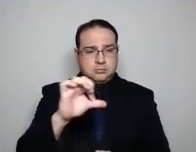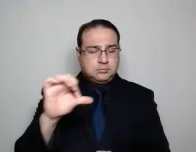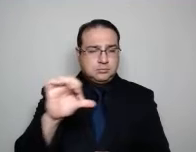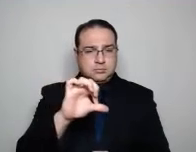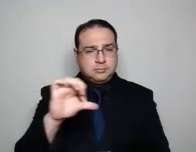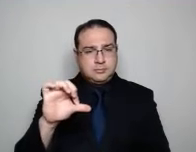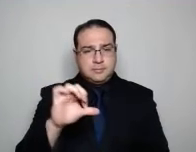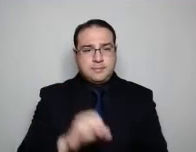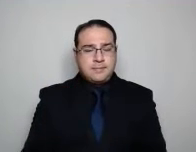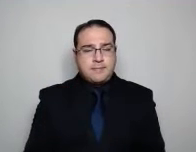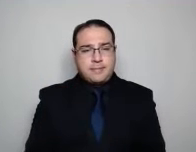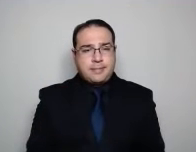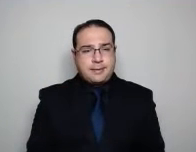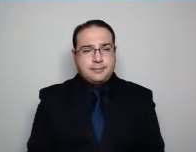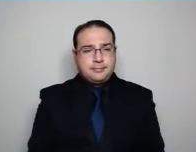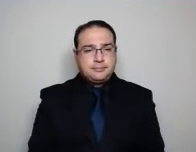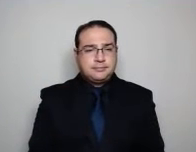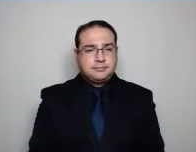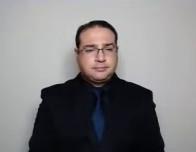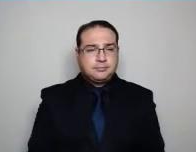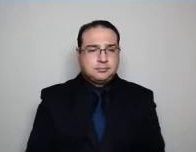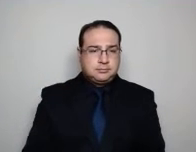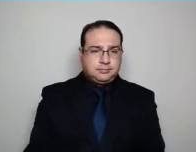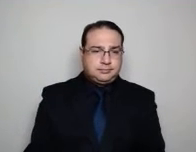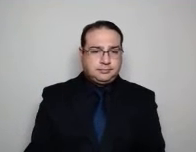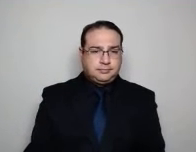Não, 199. É apelação